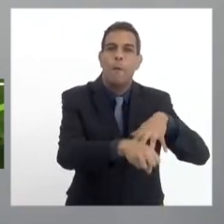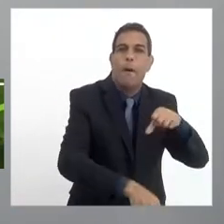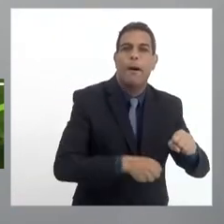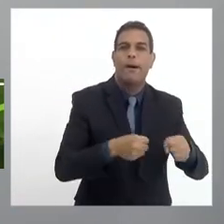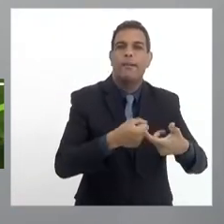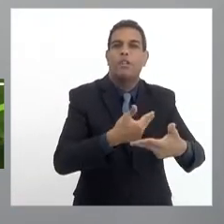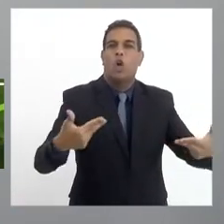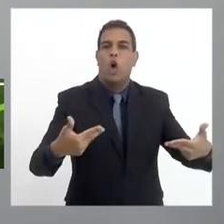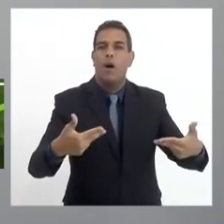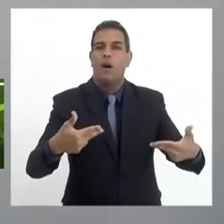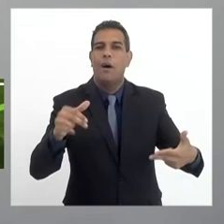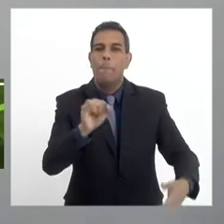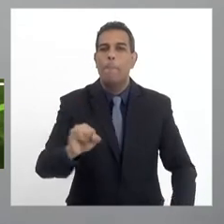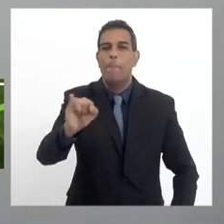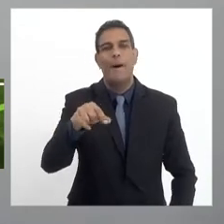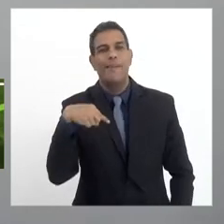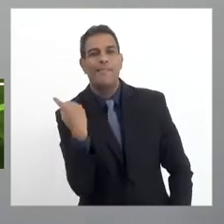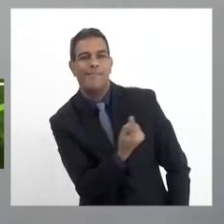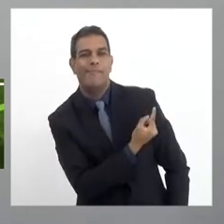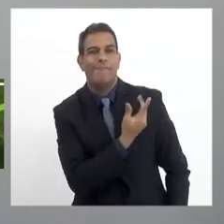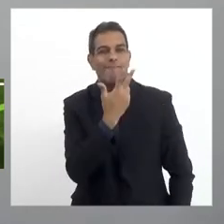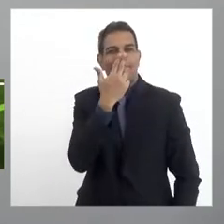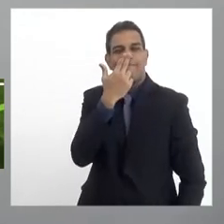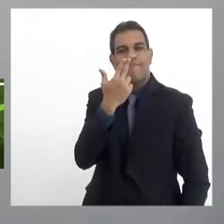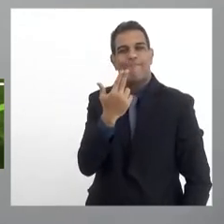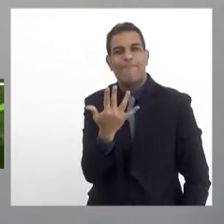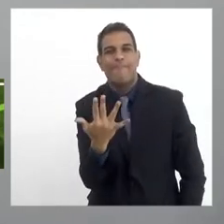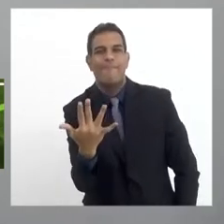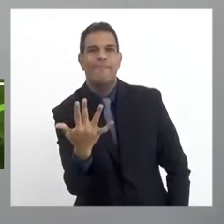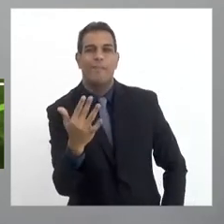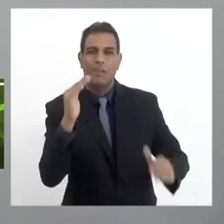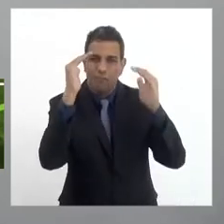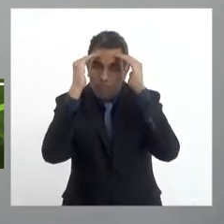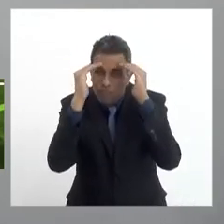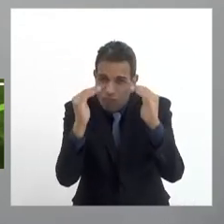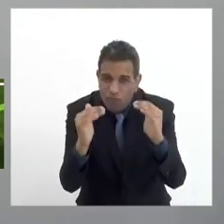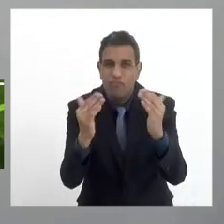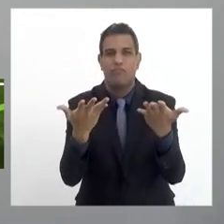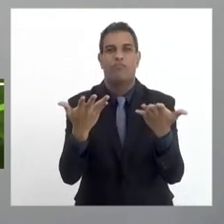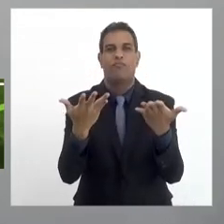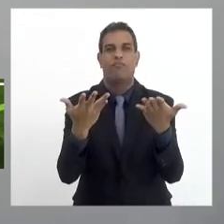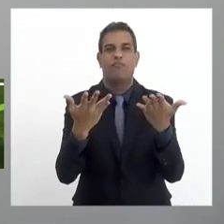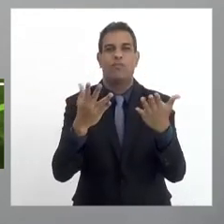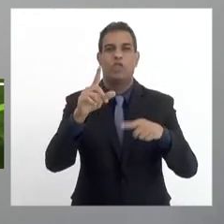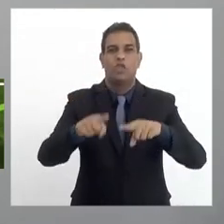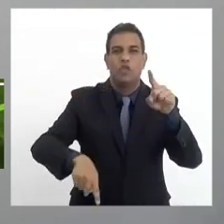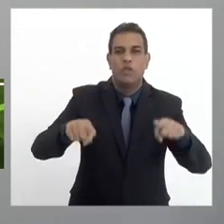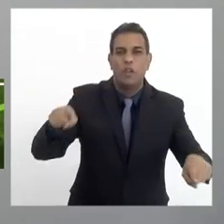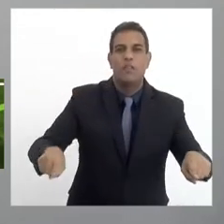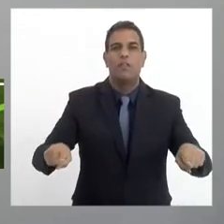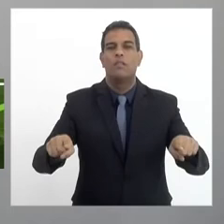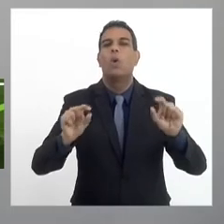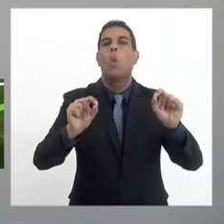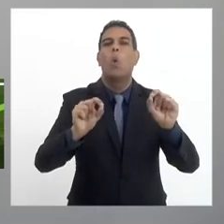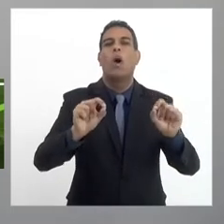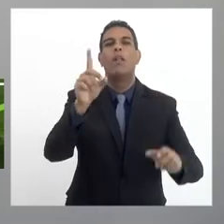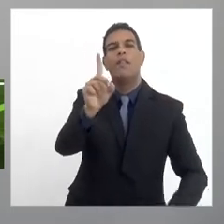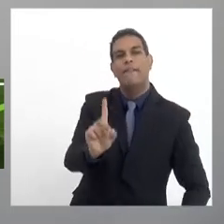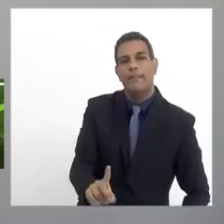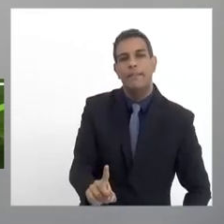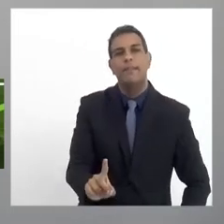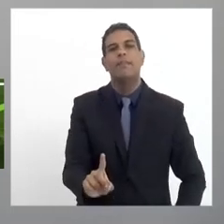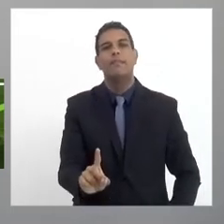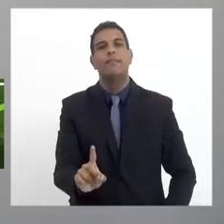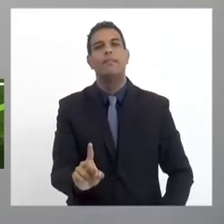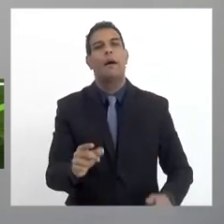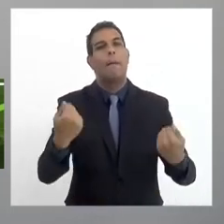especial. Por isso que é muito importante respeitar a diversidade no tocante à deficiência e não tratar, como